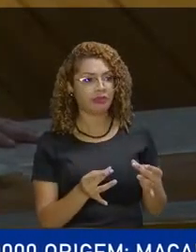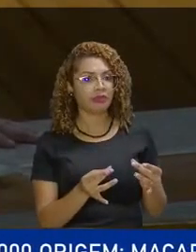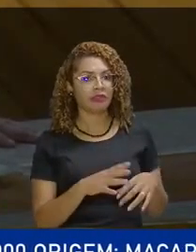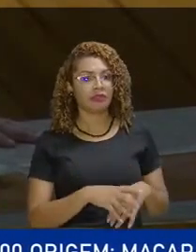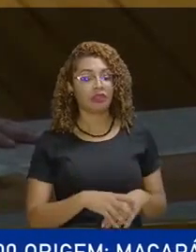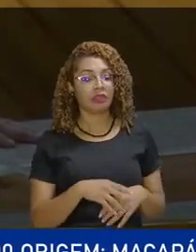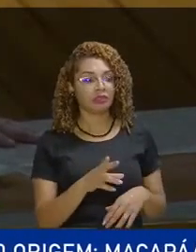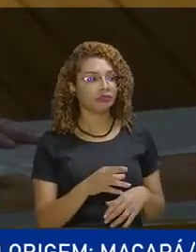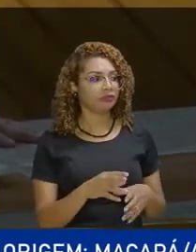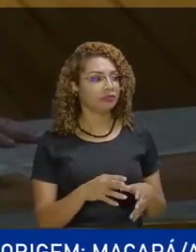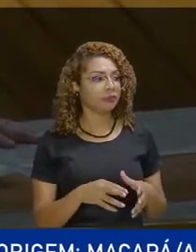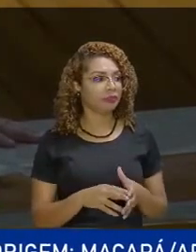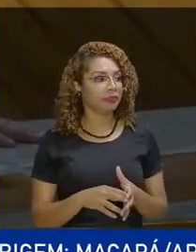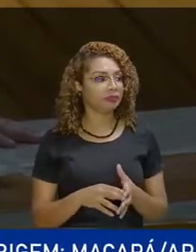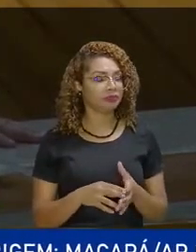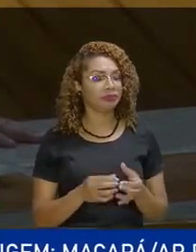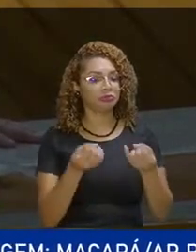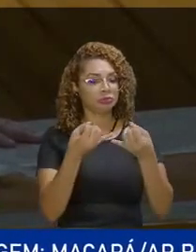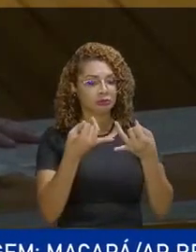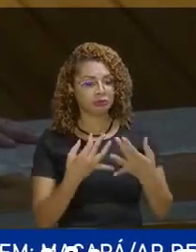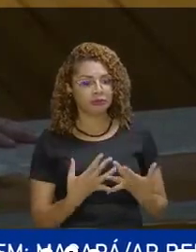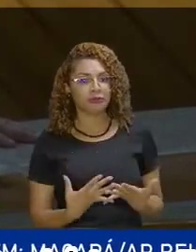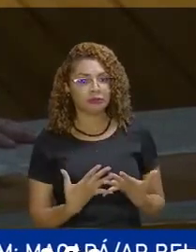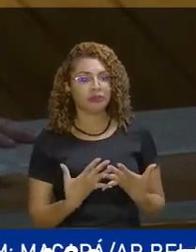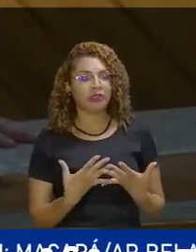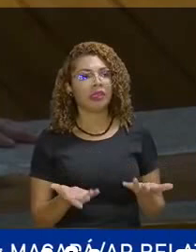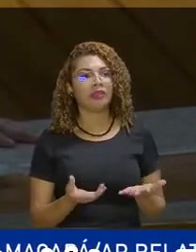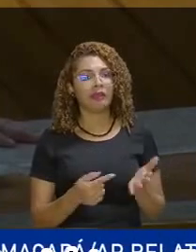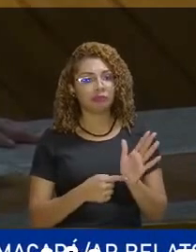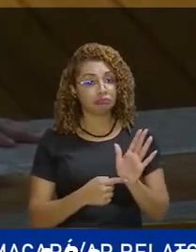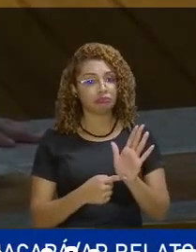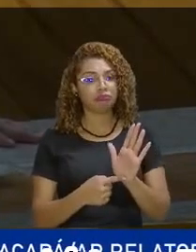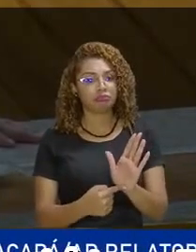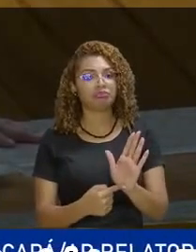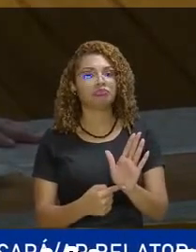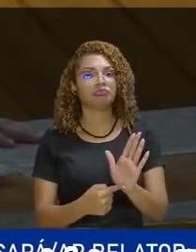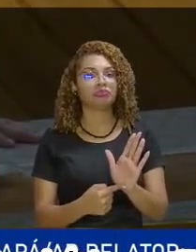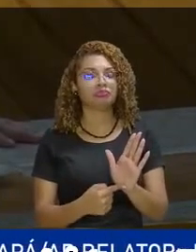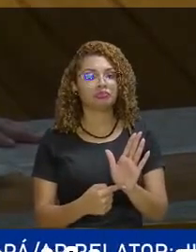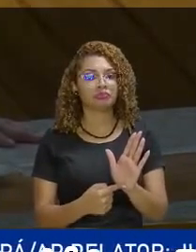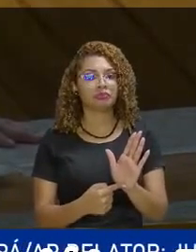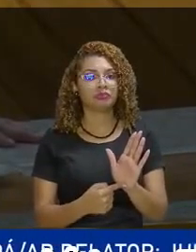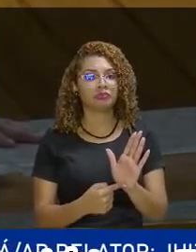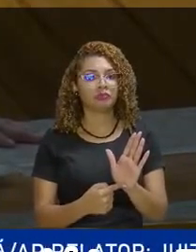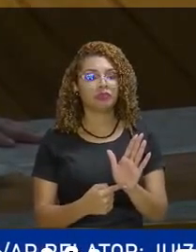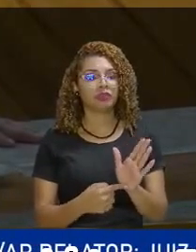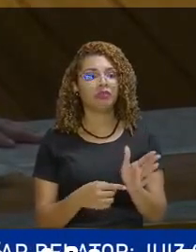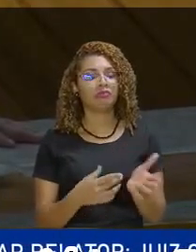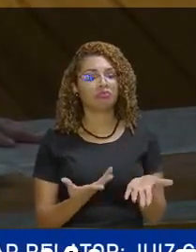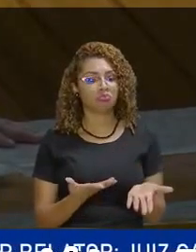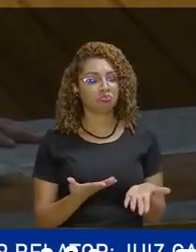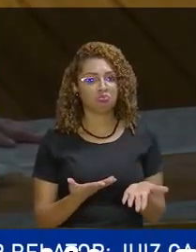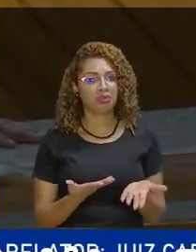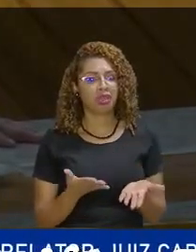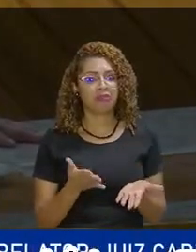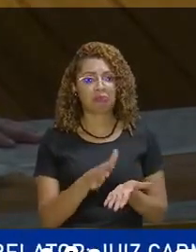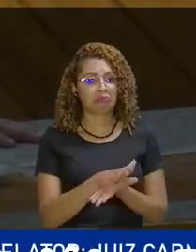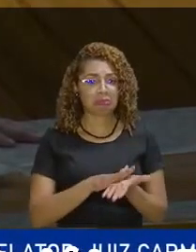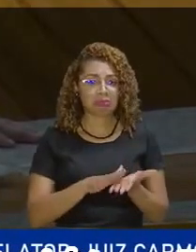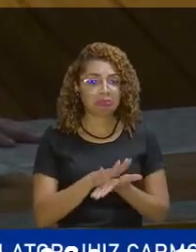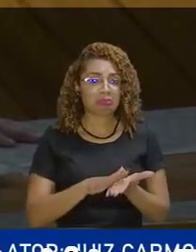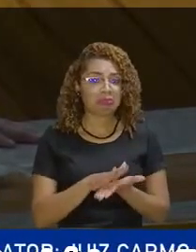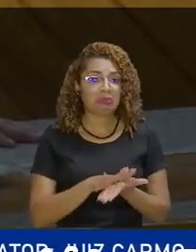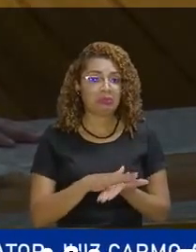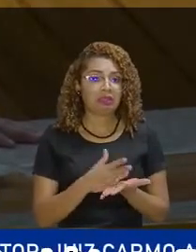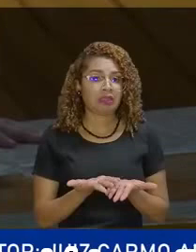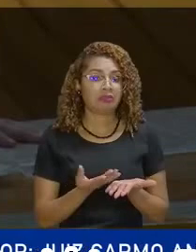os depoimentos, demonstrando que não há razão para acreditarmos que